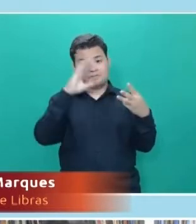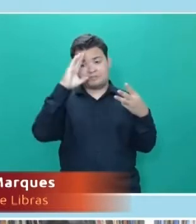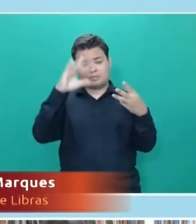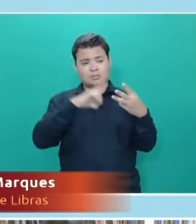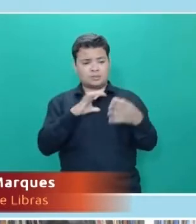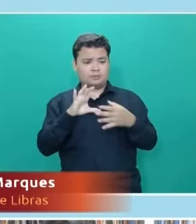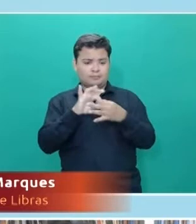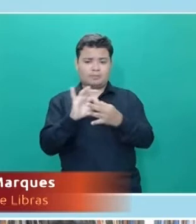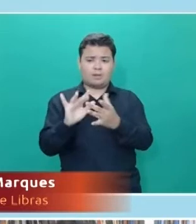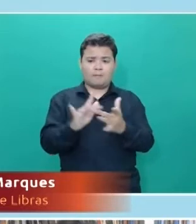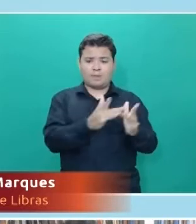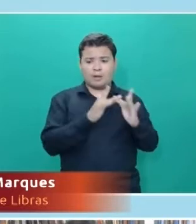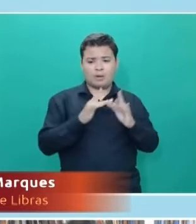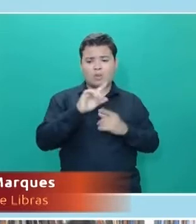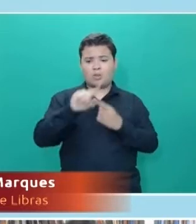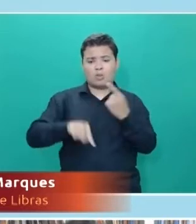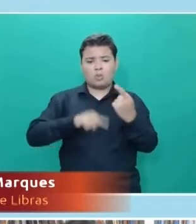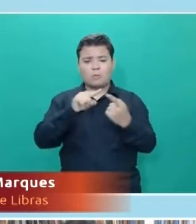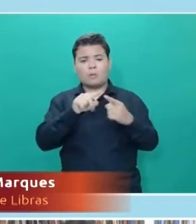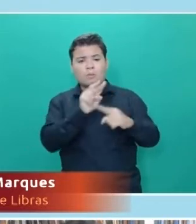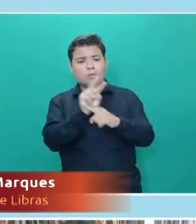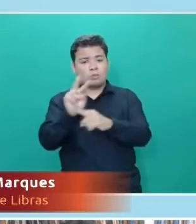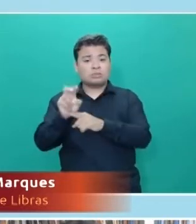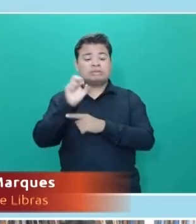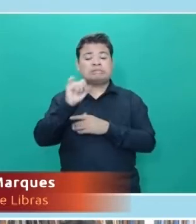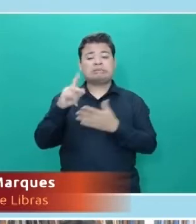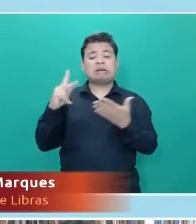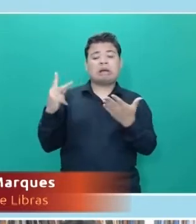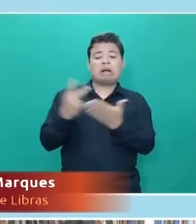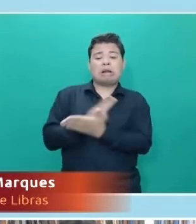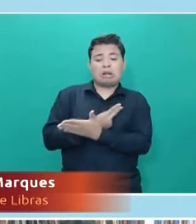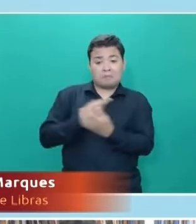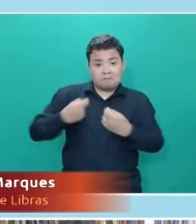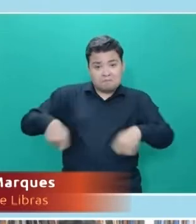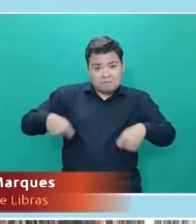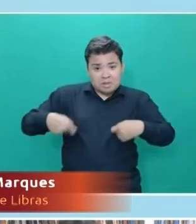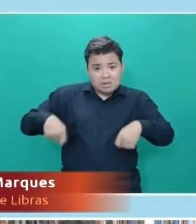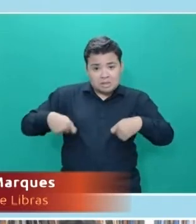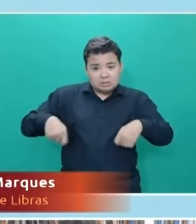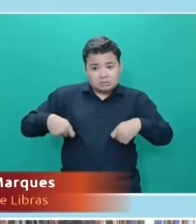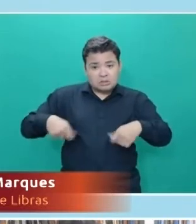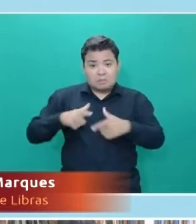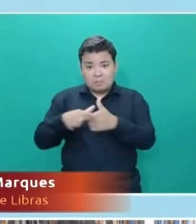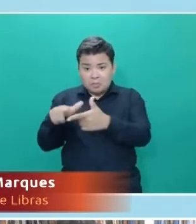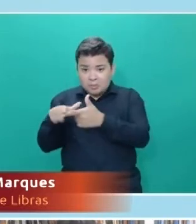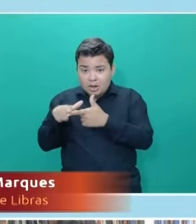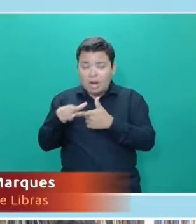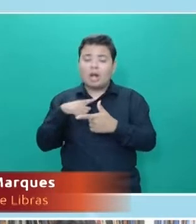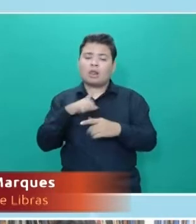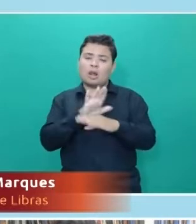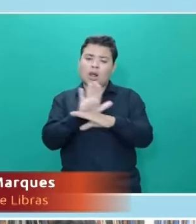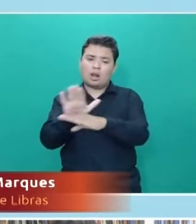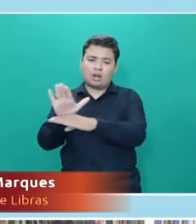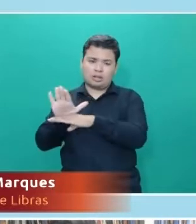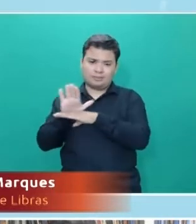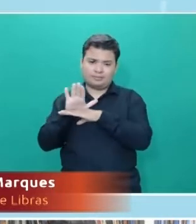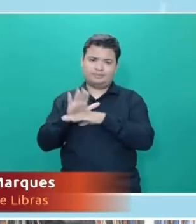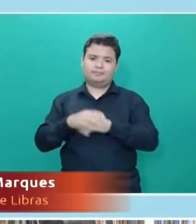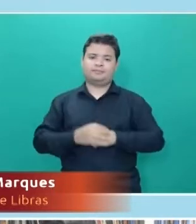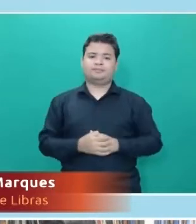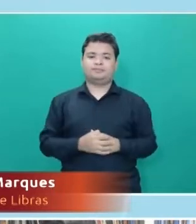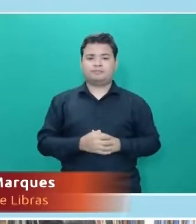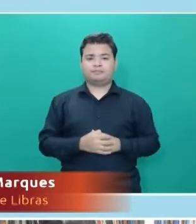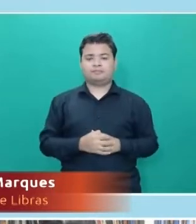rede de proteção, seja em casos, como você bem disse, desses riscos sociais. A especificidade, né, a diferença que a gente tem